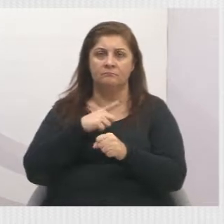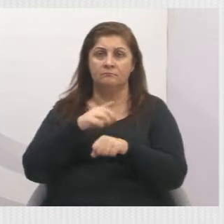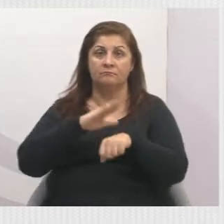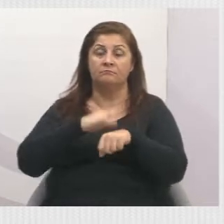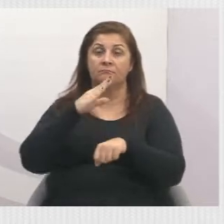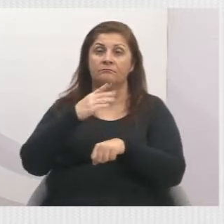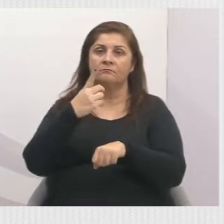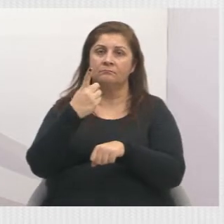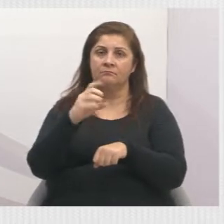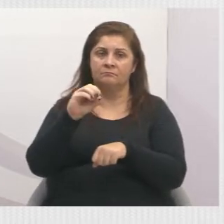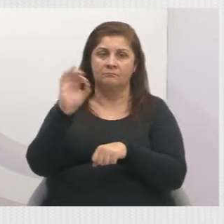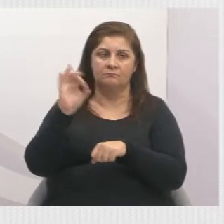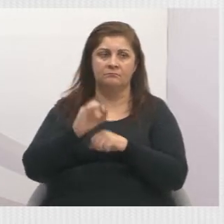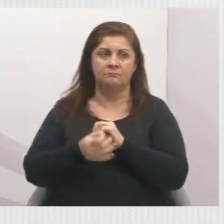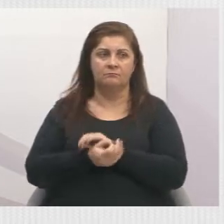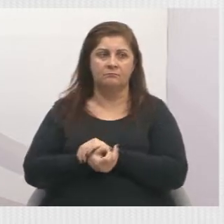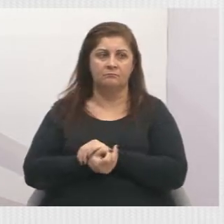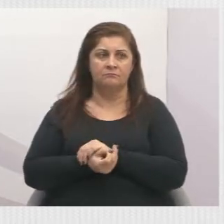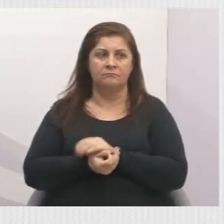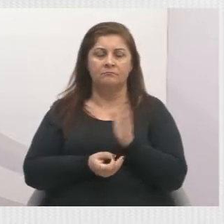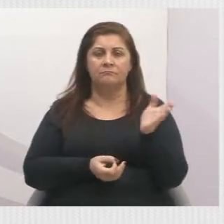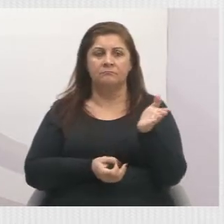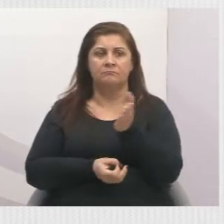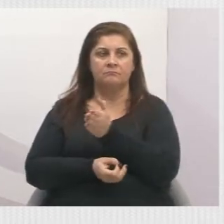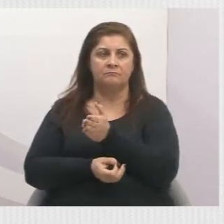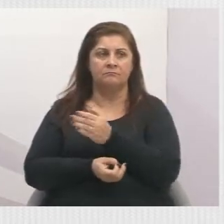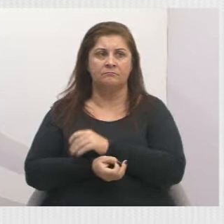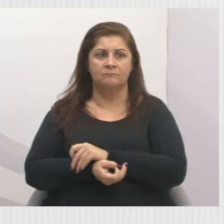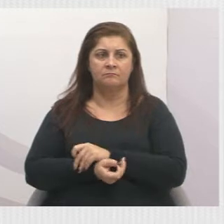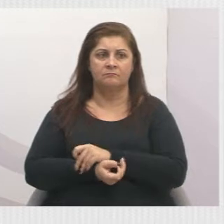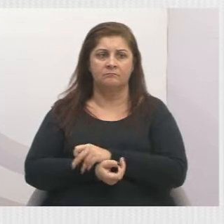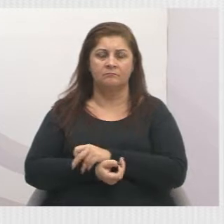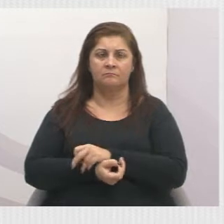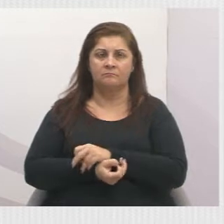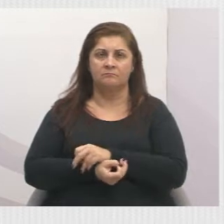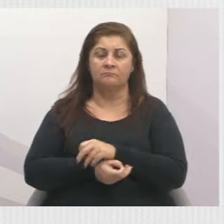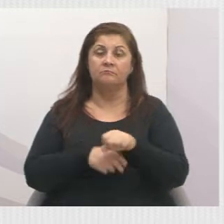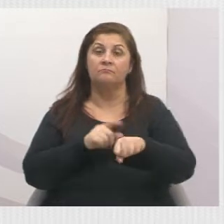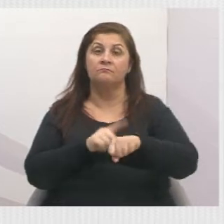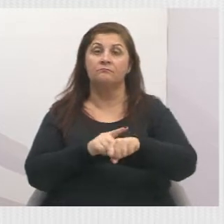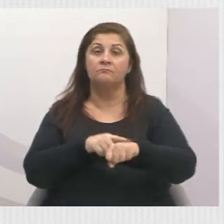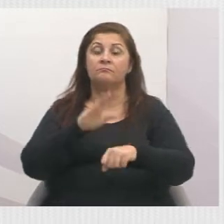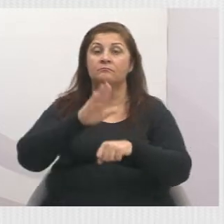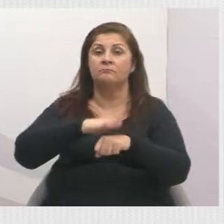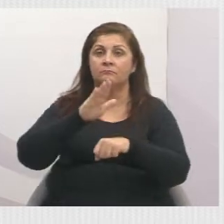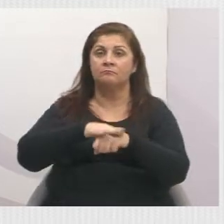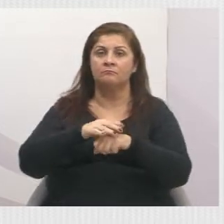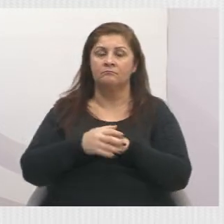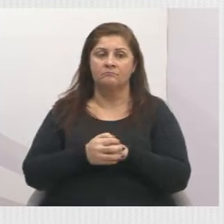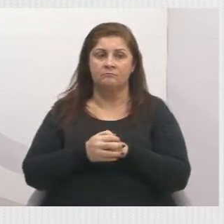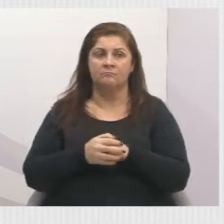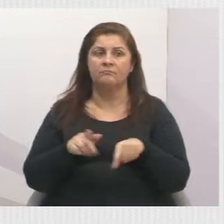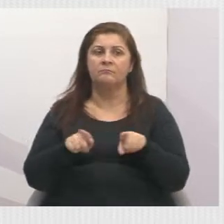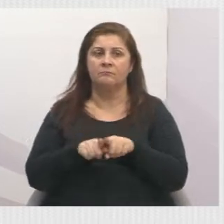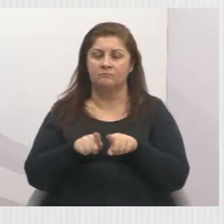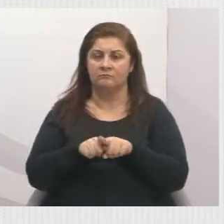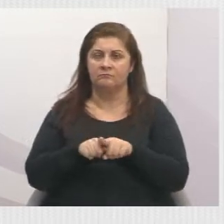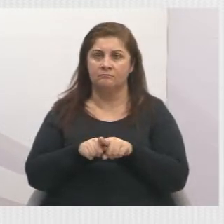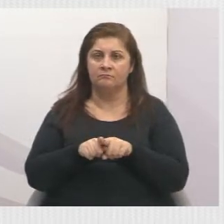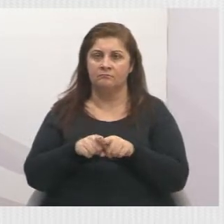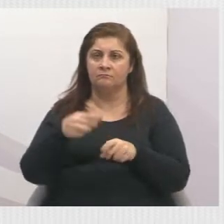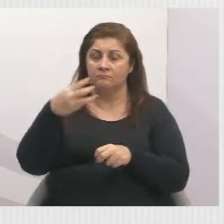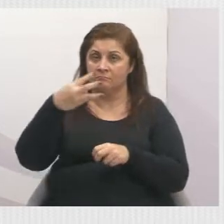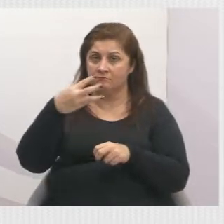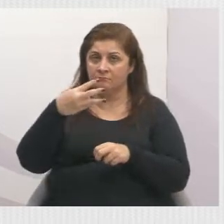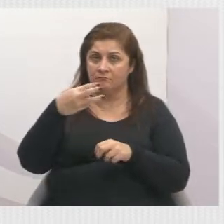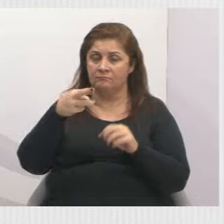inicialmente apresentado. A próxima, o tempo adicional exigido, também é uma regra de transição. Essa terceira regra